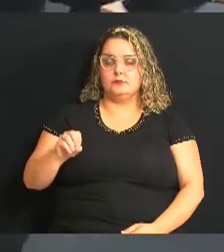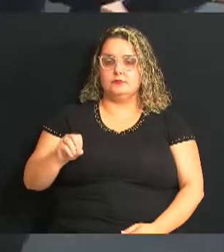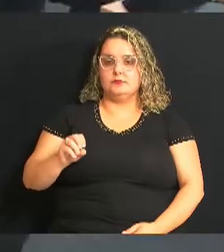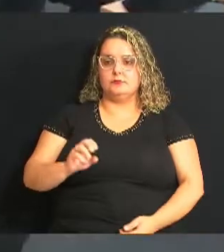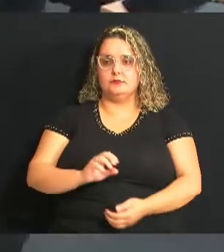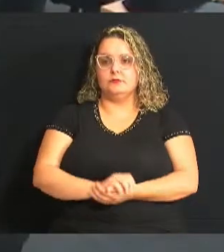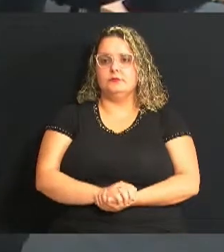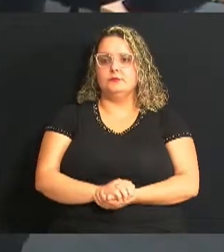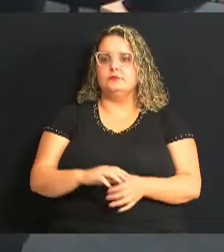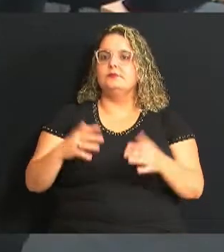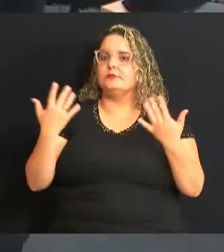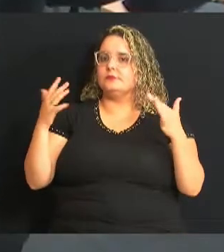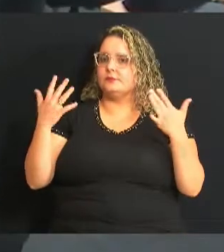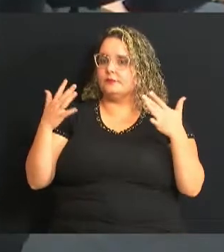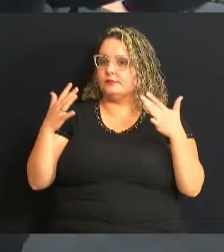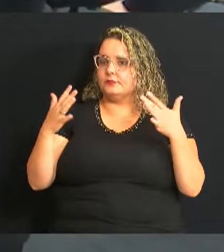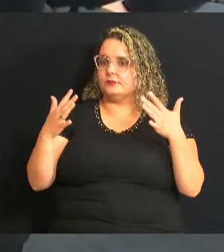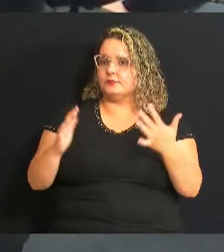Artioli.